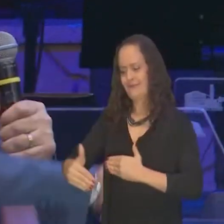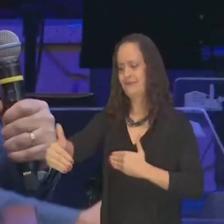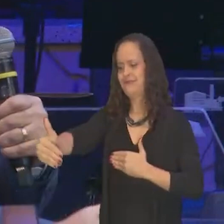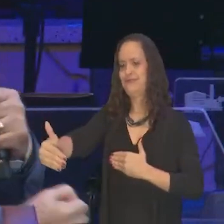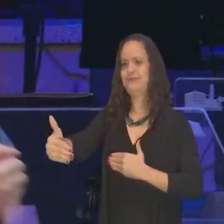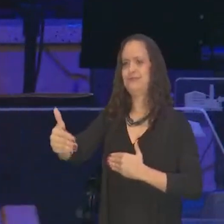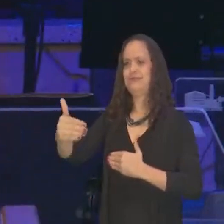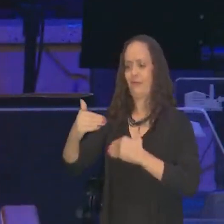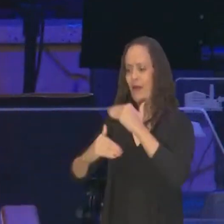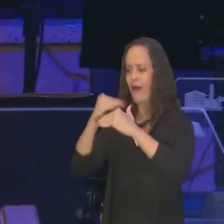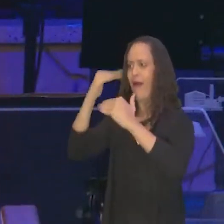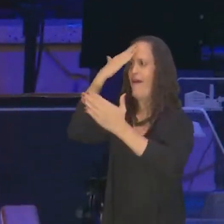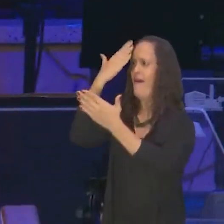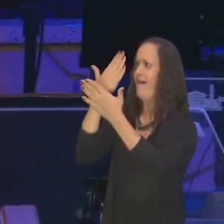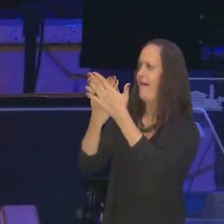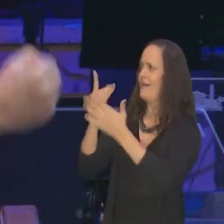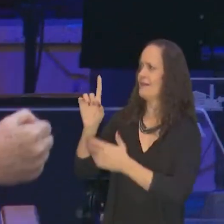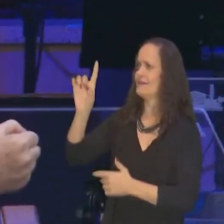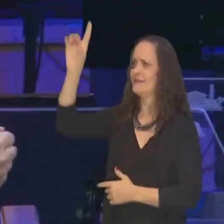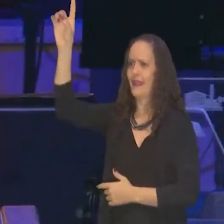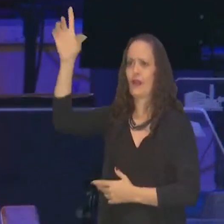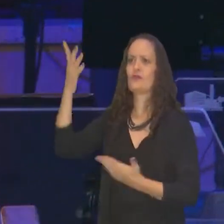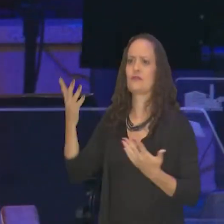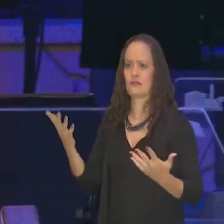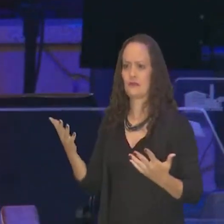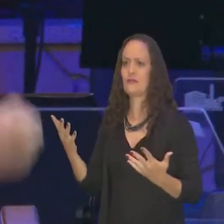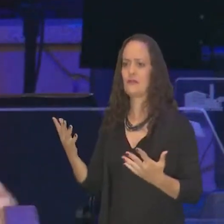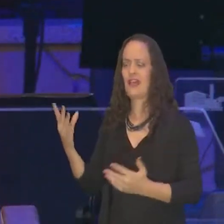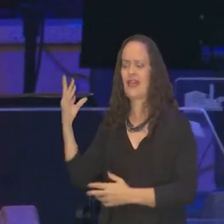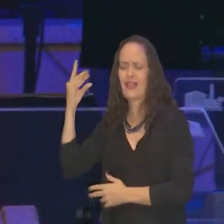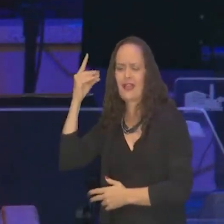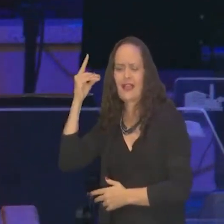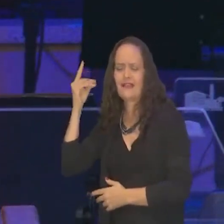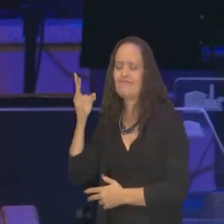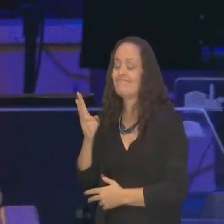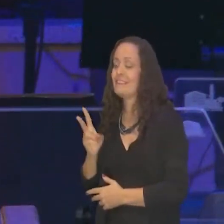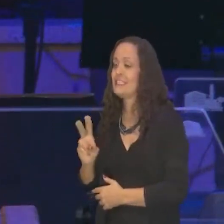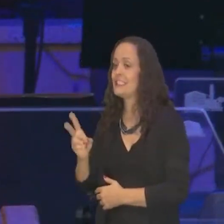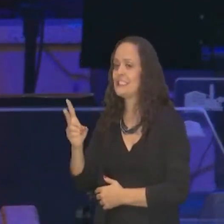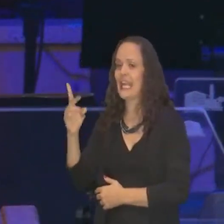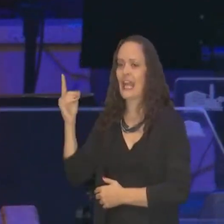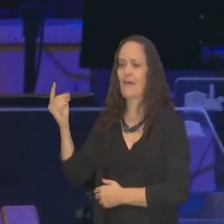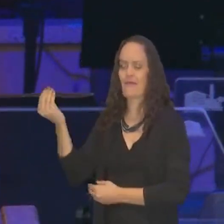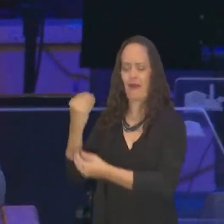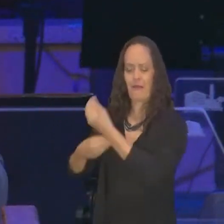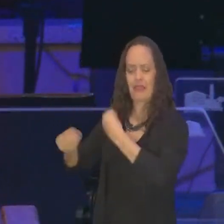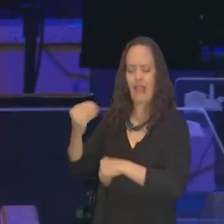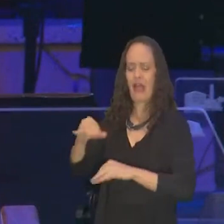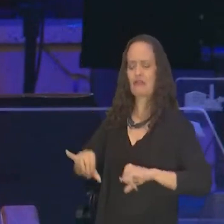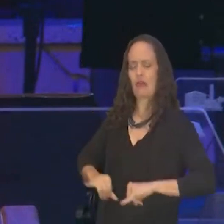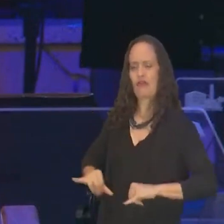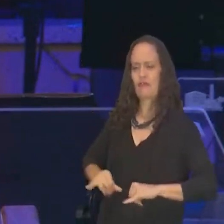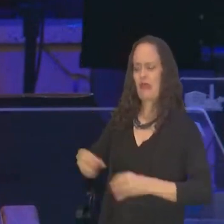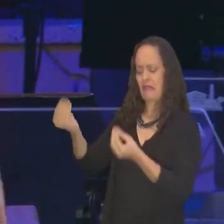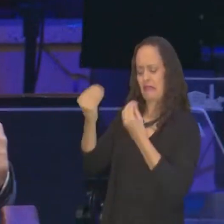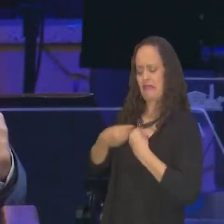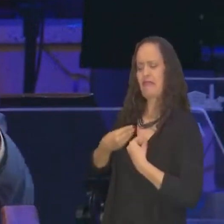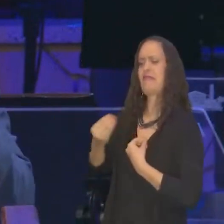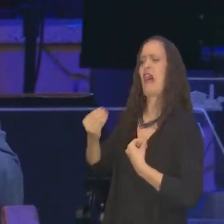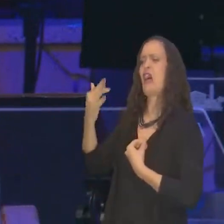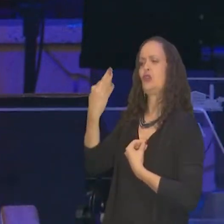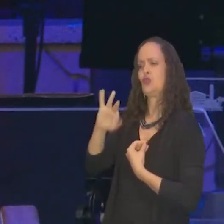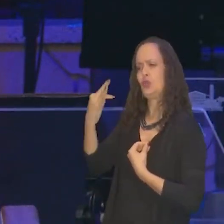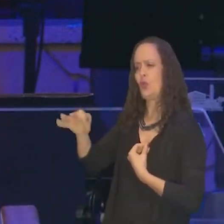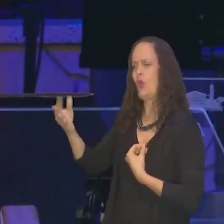que o homem creia. Satanás vai infligir flagelos, dor, sofrimento, ele vai tentar tirar